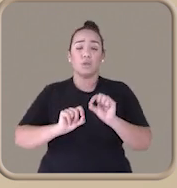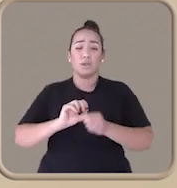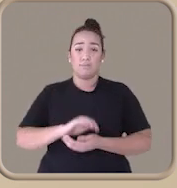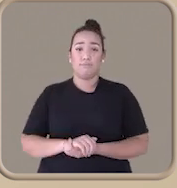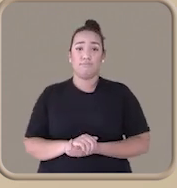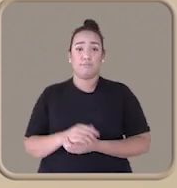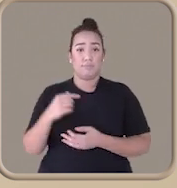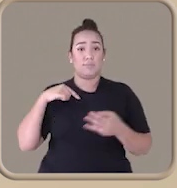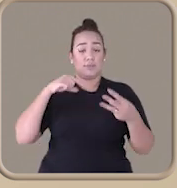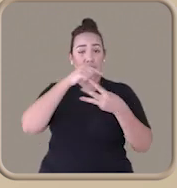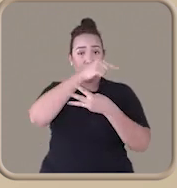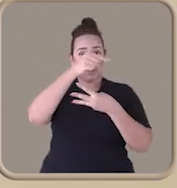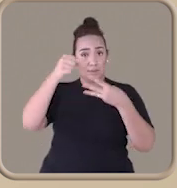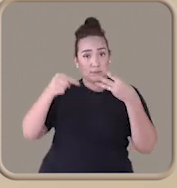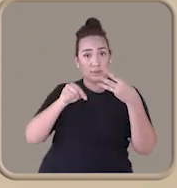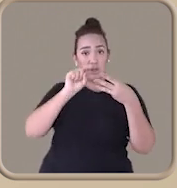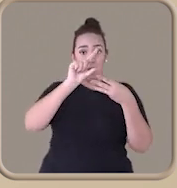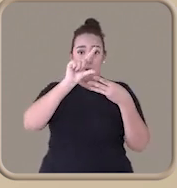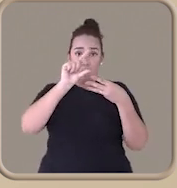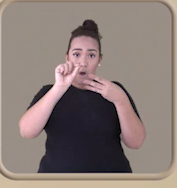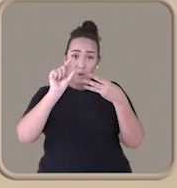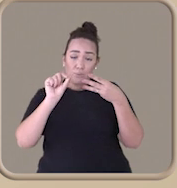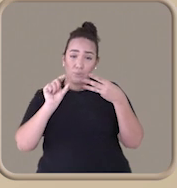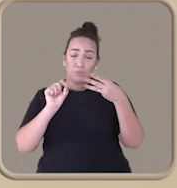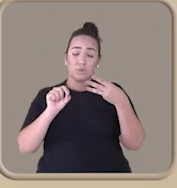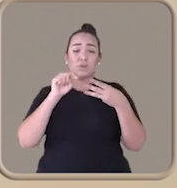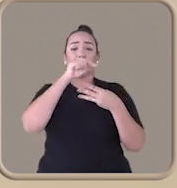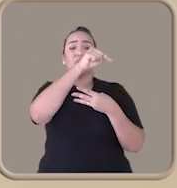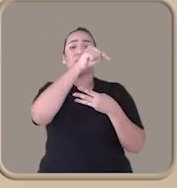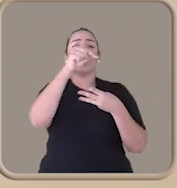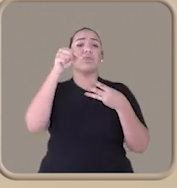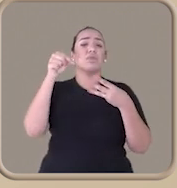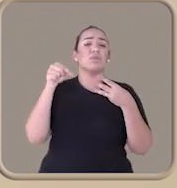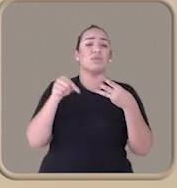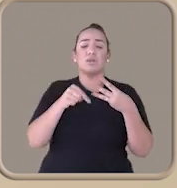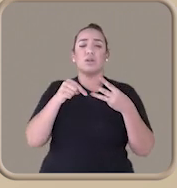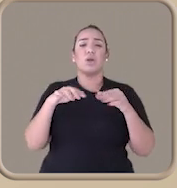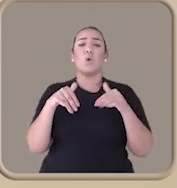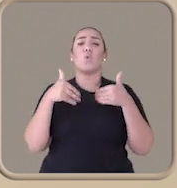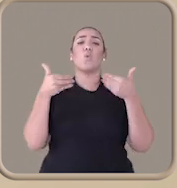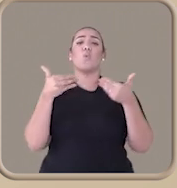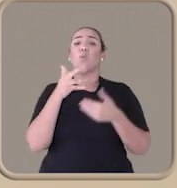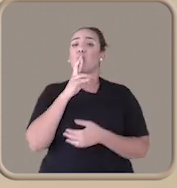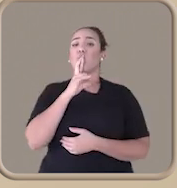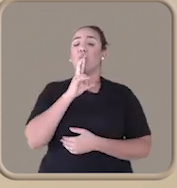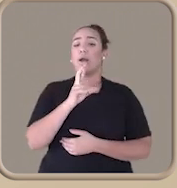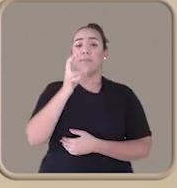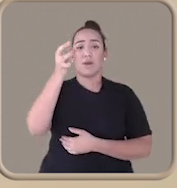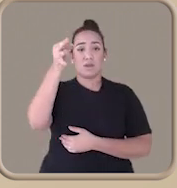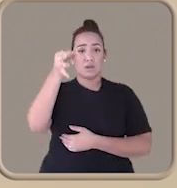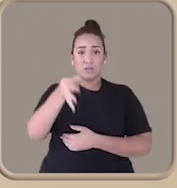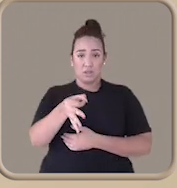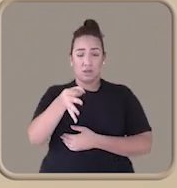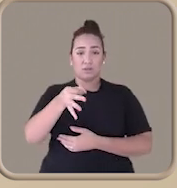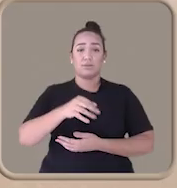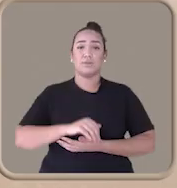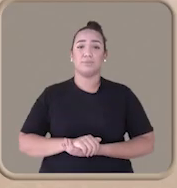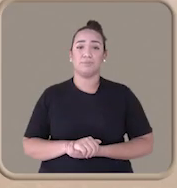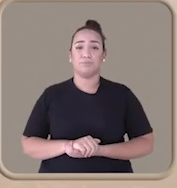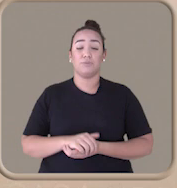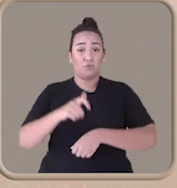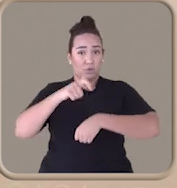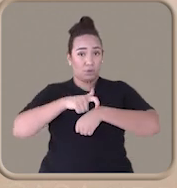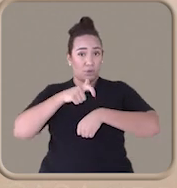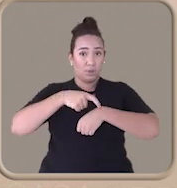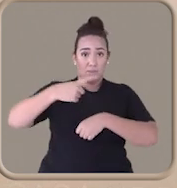para dormir. Insônia são os sonhos que nós temos. Insônia é o barulho que o gato faz. Vou te